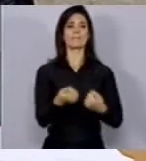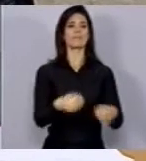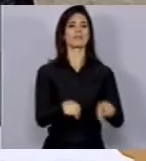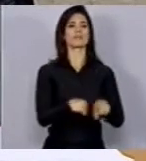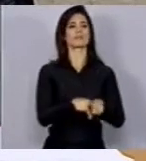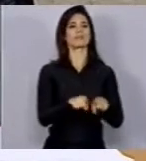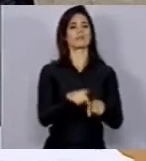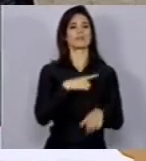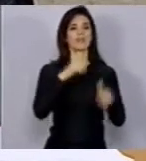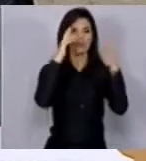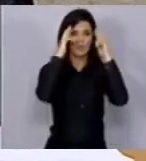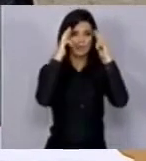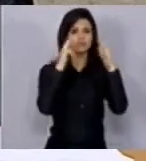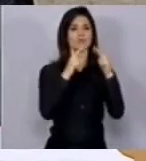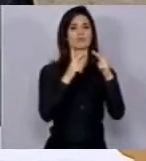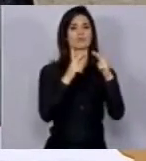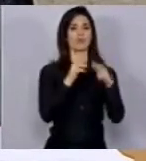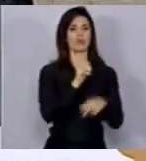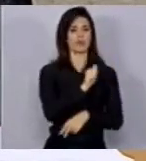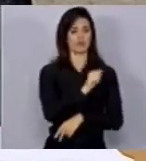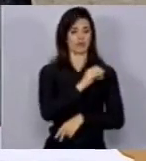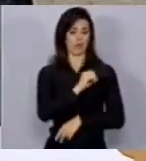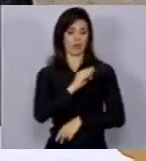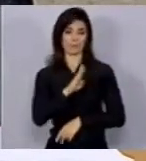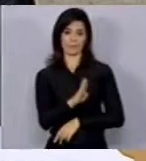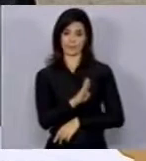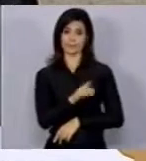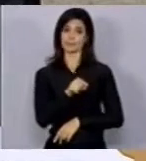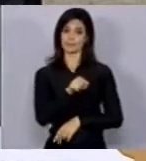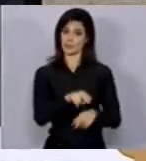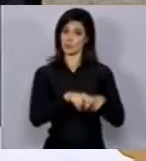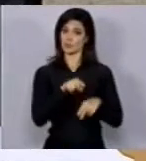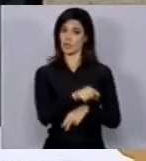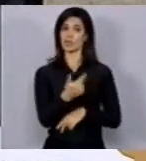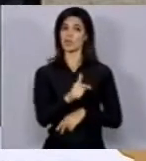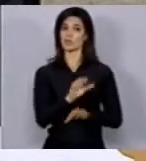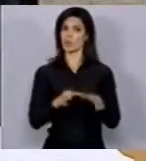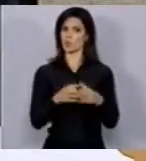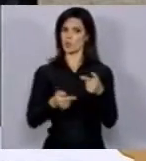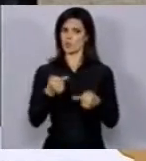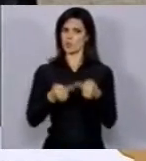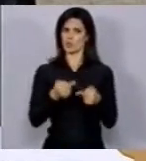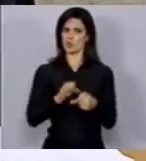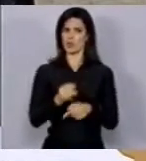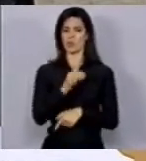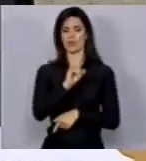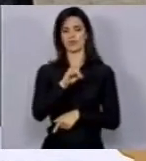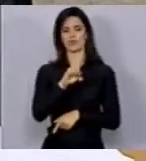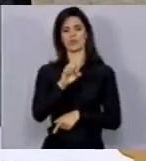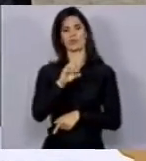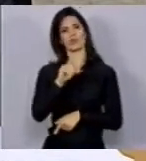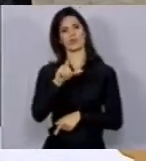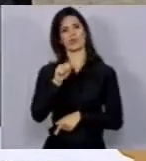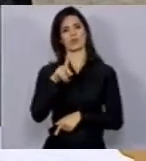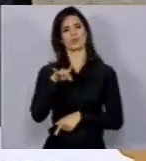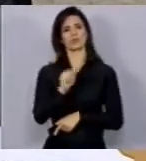responsabilidade institucional. A OAB, por esta razão, não tem partido ou ideologia. A OAB, por